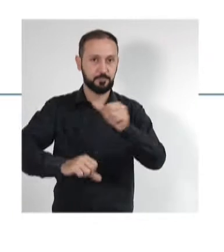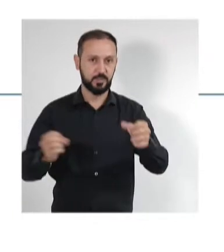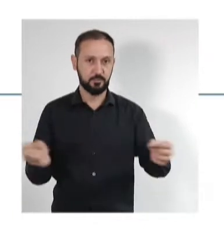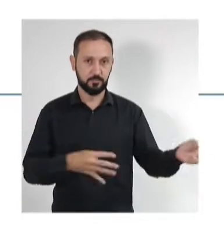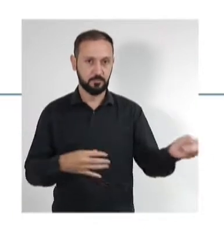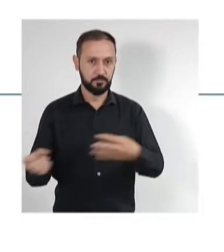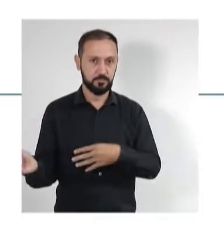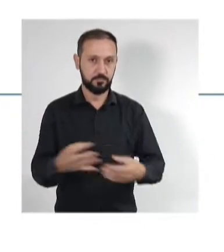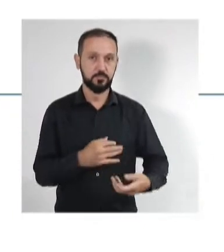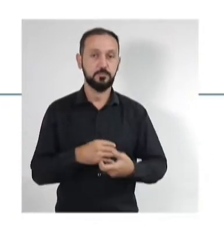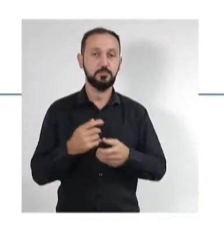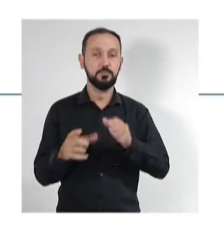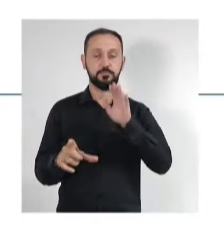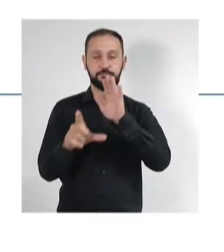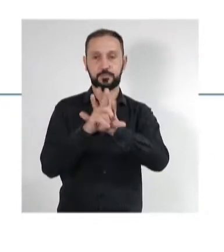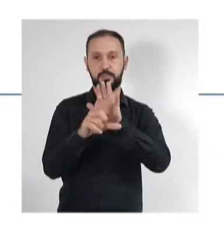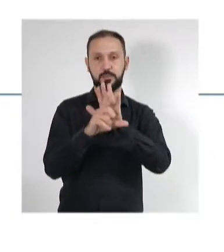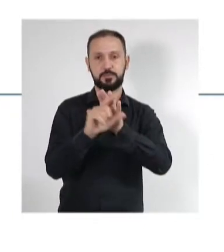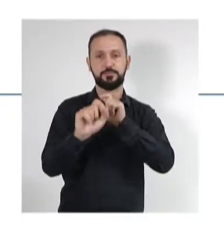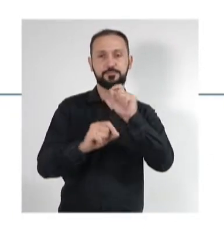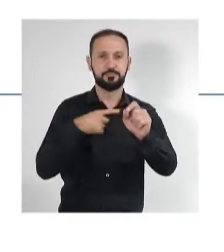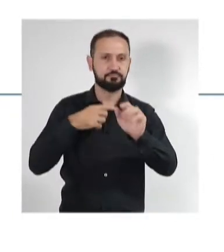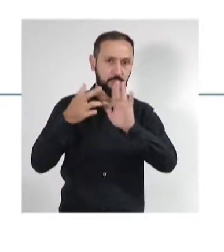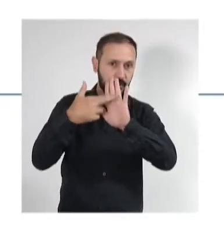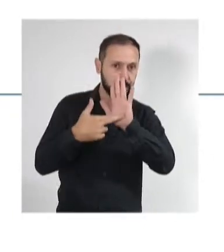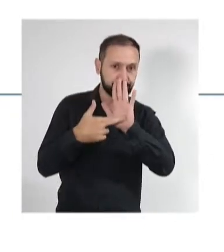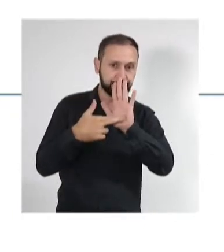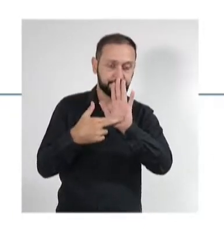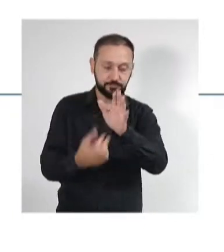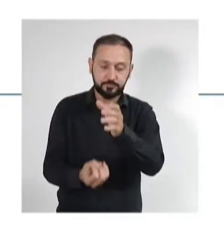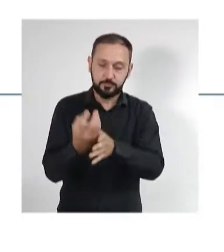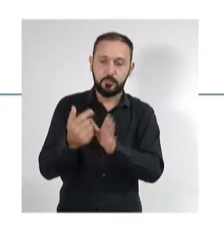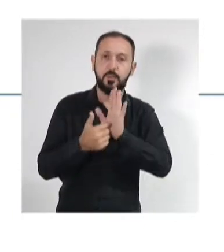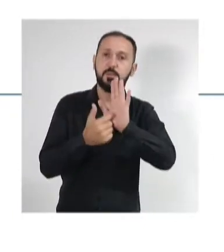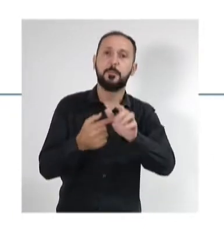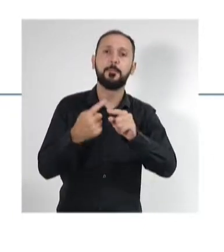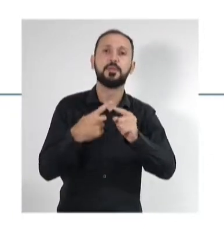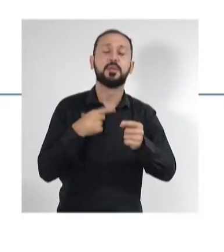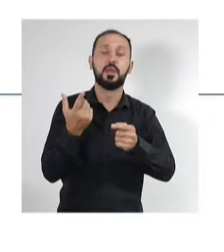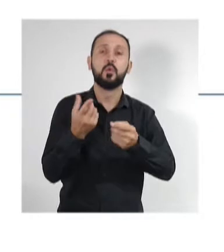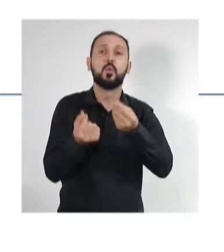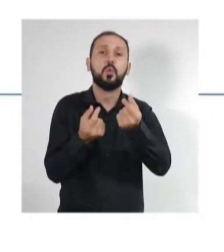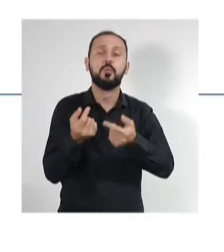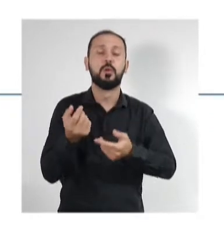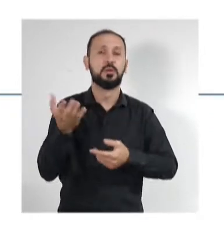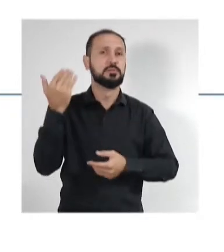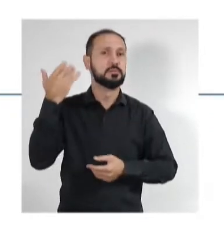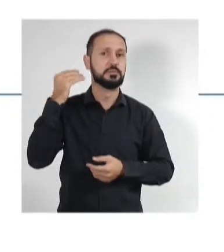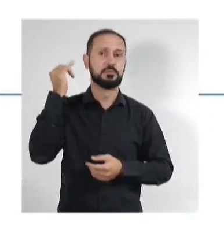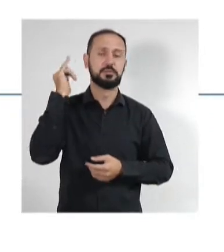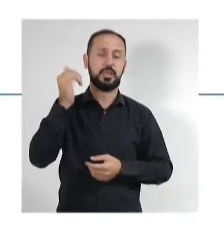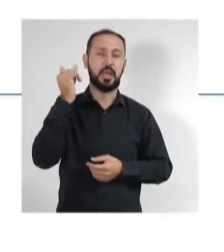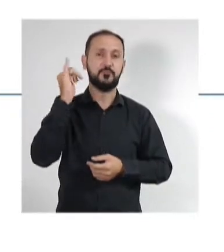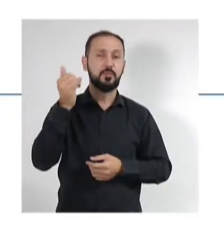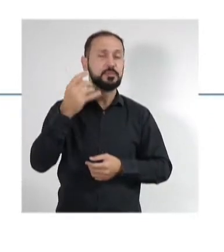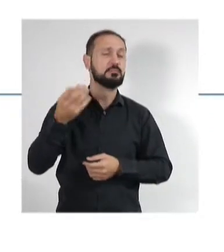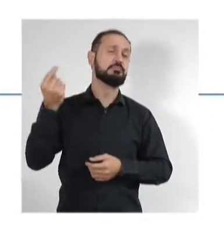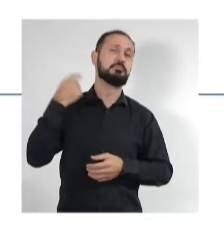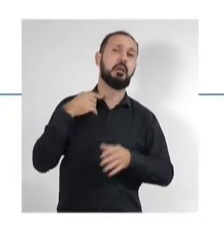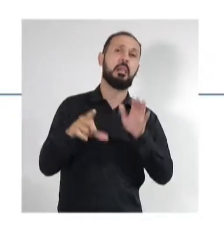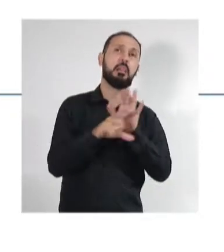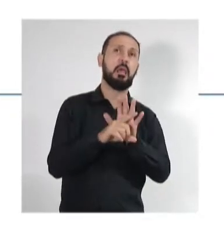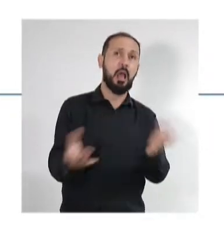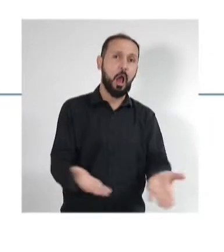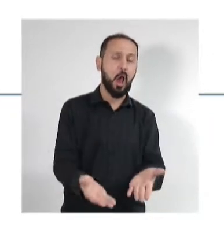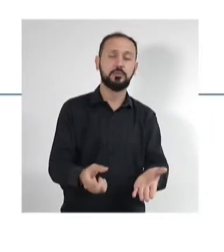Ela foi uma lei que surgiu para estabelecer as regras do jogo, porque a economia de dados ela existia bem antes da Lei Geral de Proteção de Dados, todos